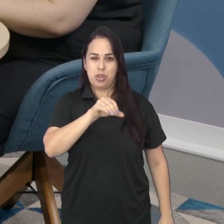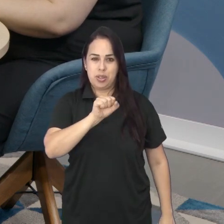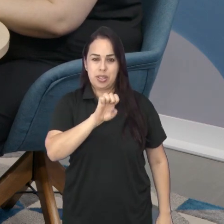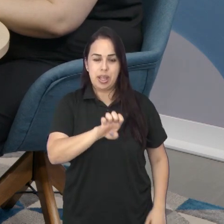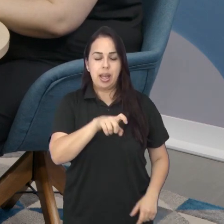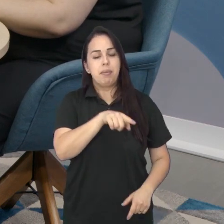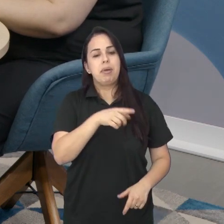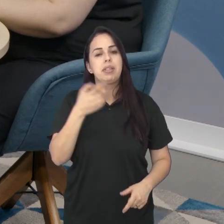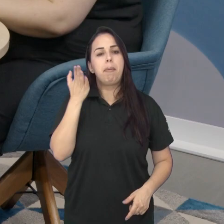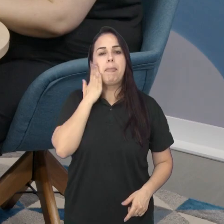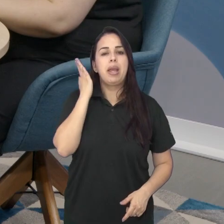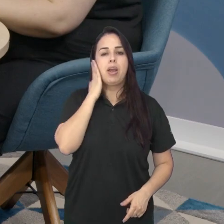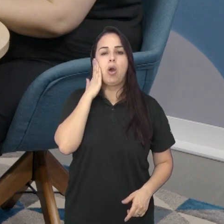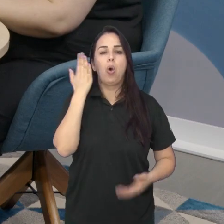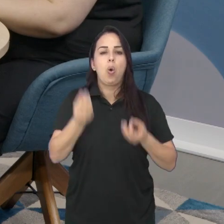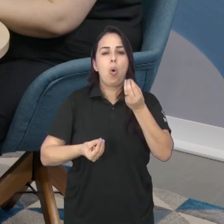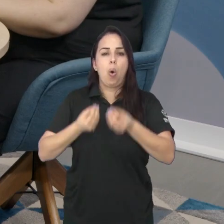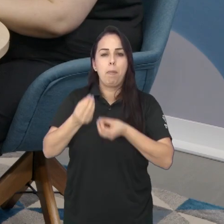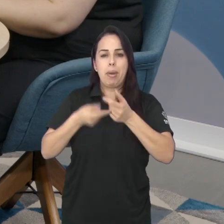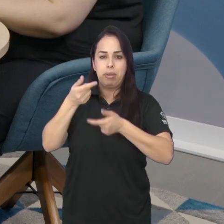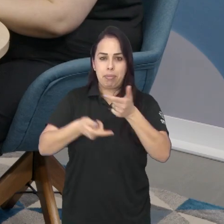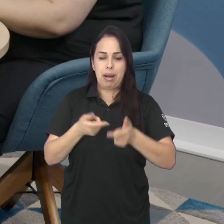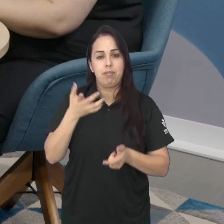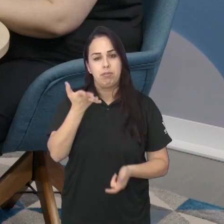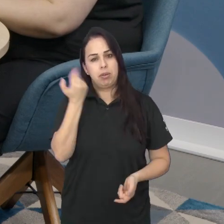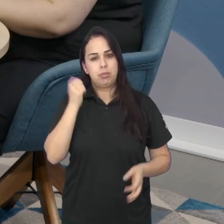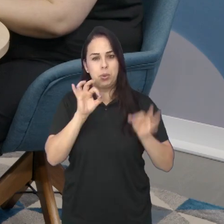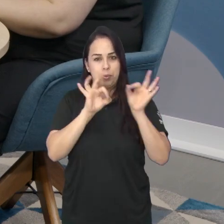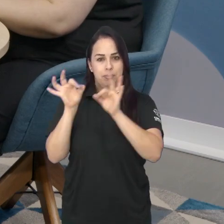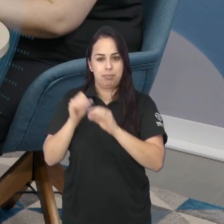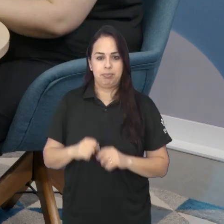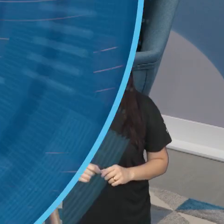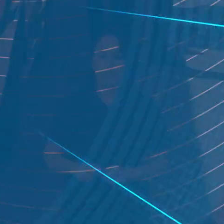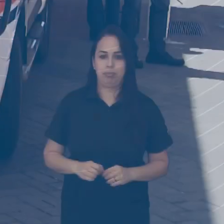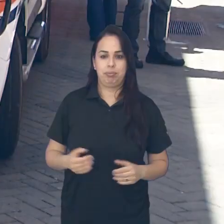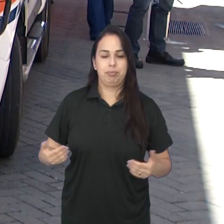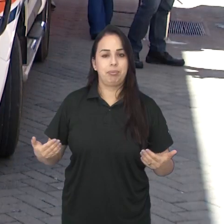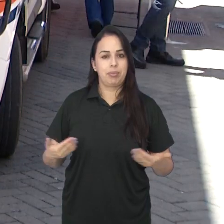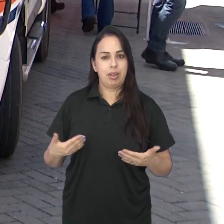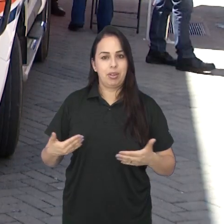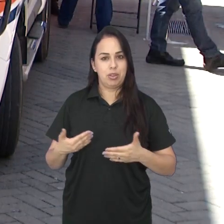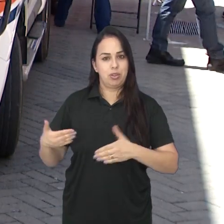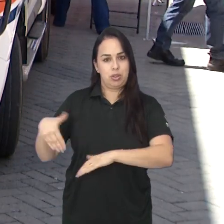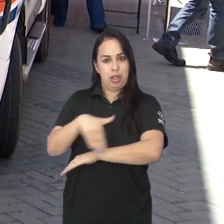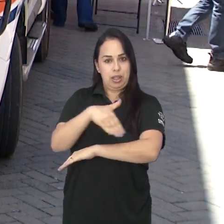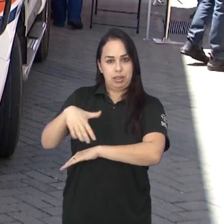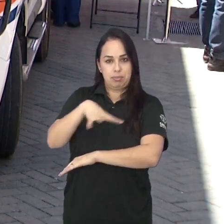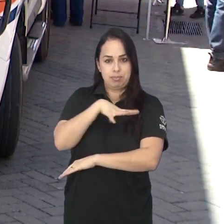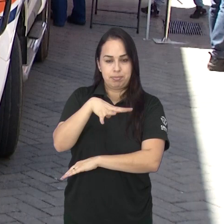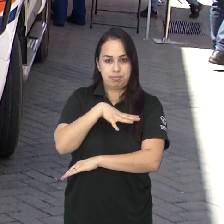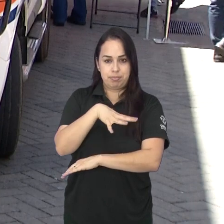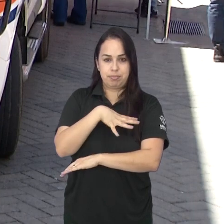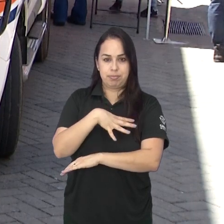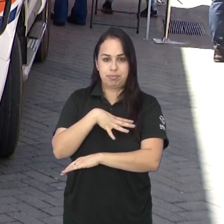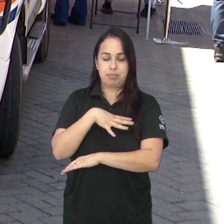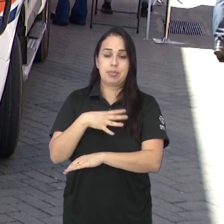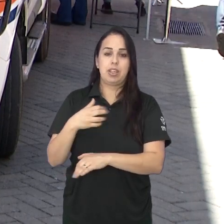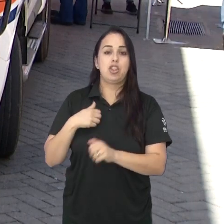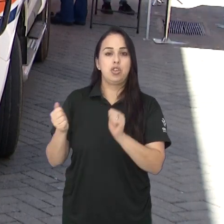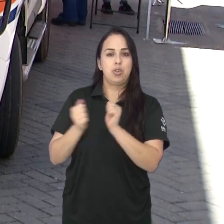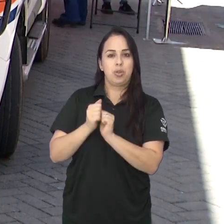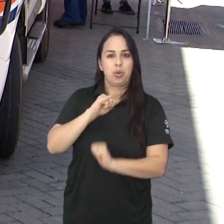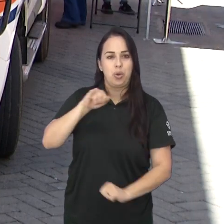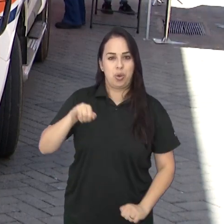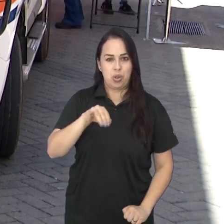numa ação pelas ruas do centro de São José. Então, vamos conferir. Hoje eu estou aqui no calçadão de São José dos Campos e eu